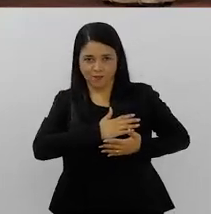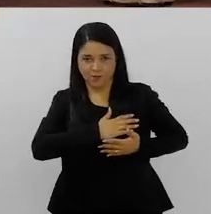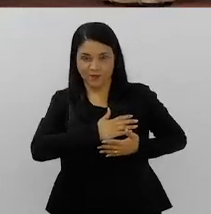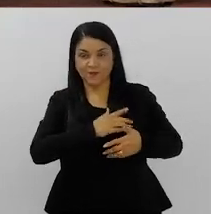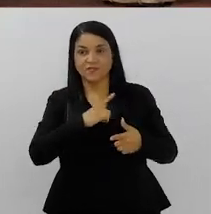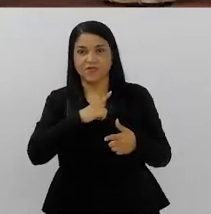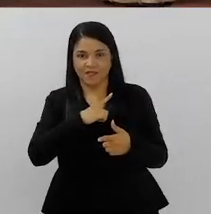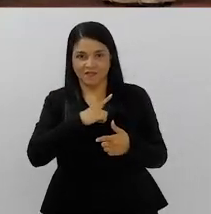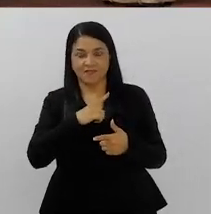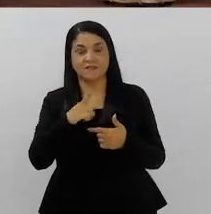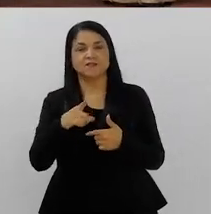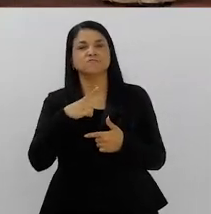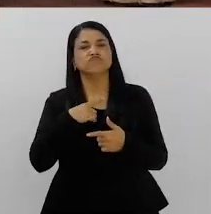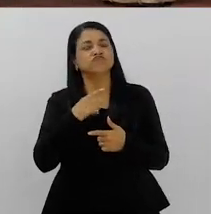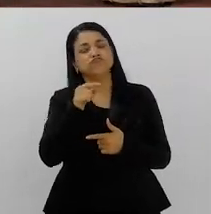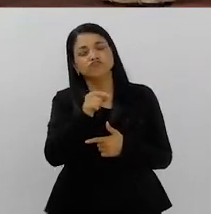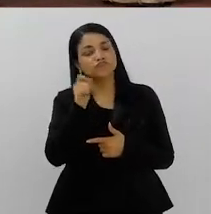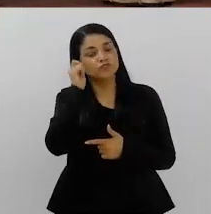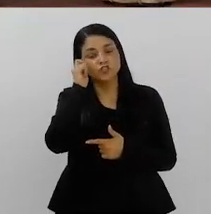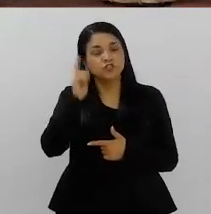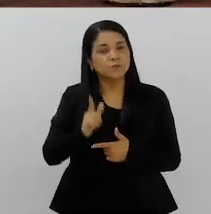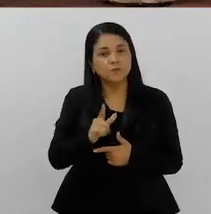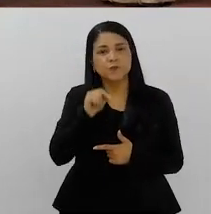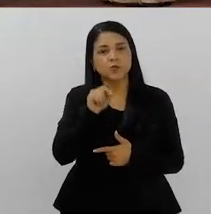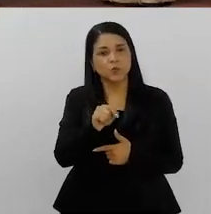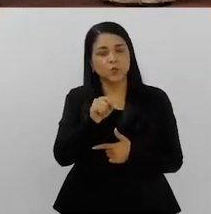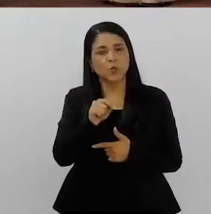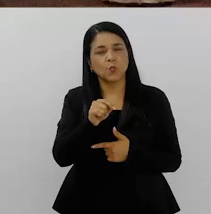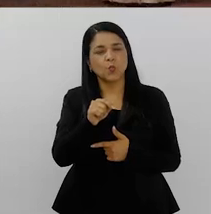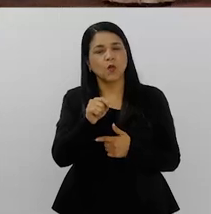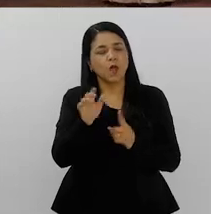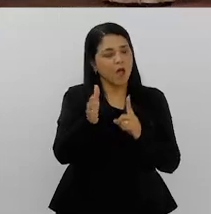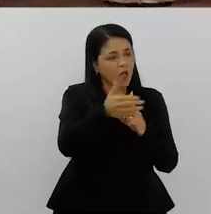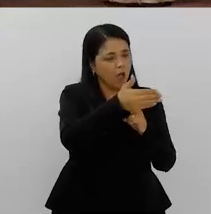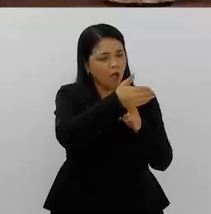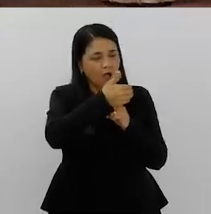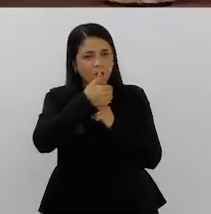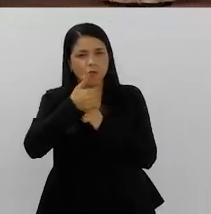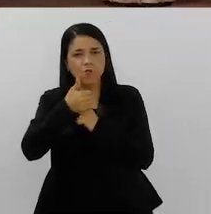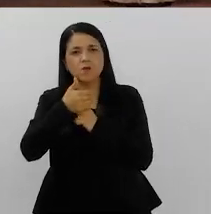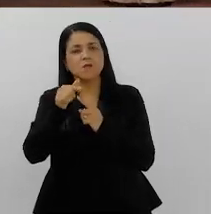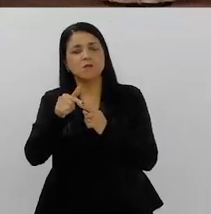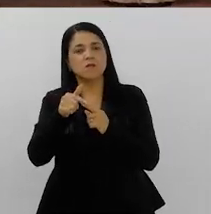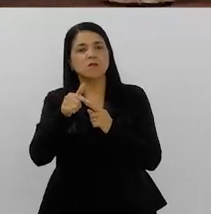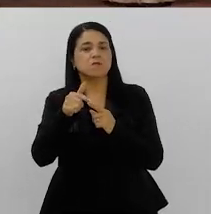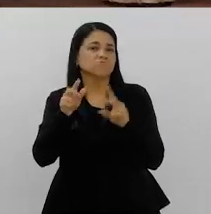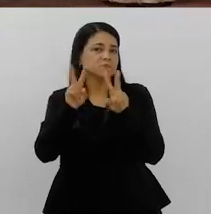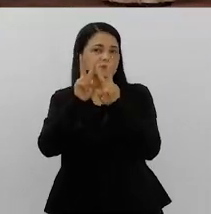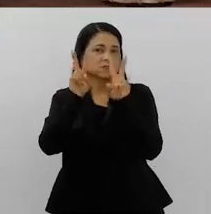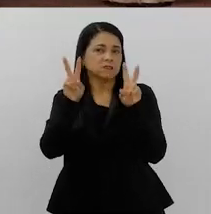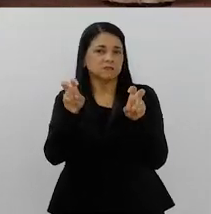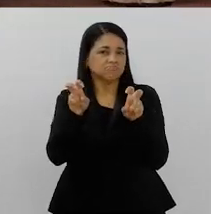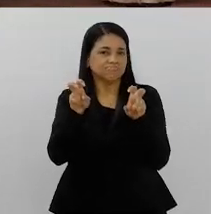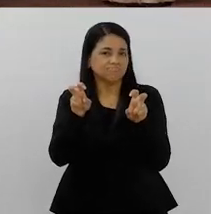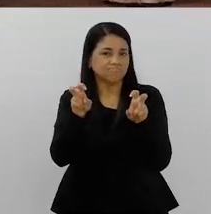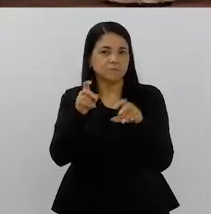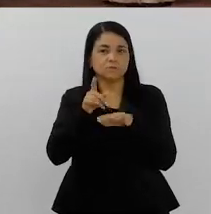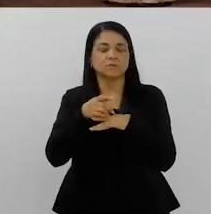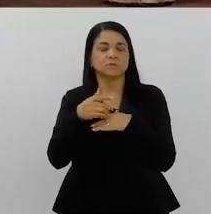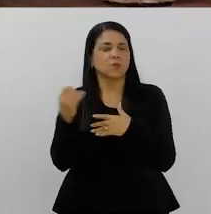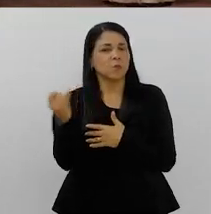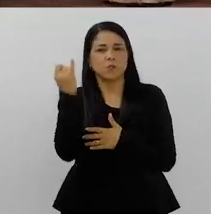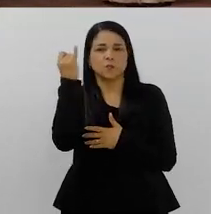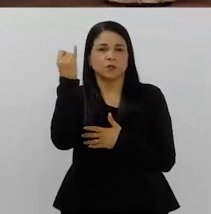ideia essa iniciativa o que que despertou você abraçar essa causa tão importante e tão